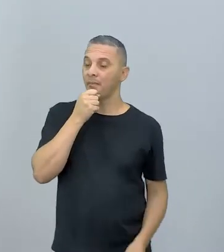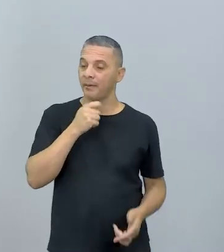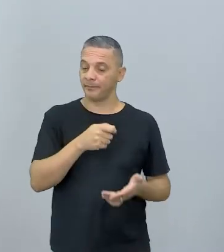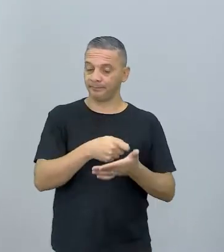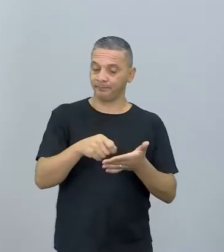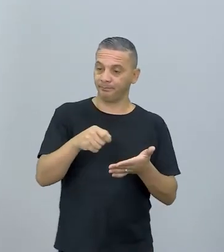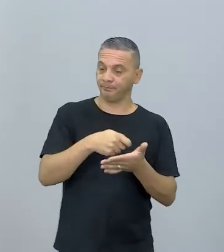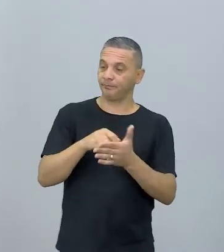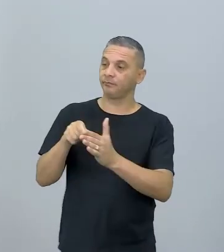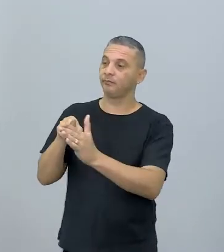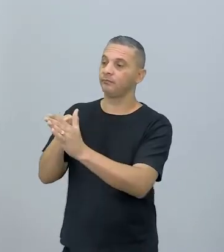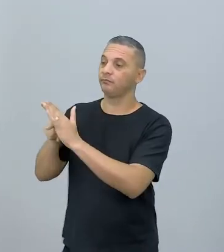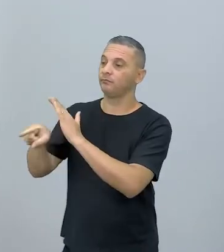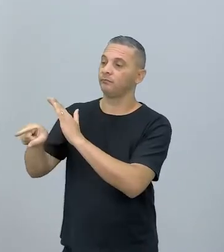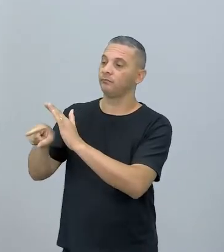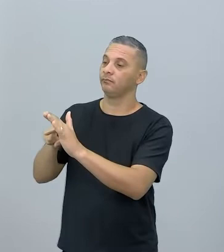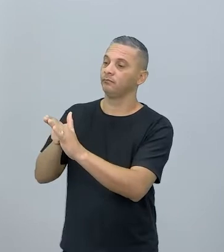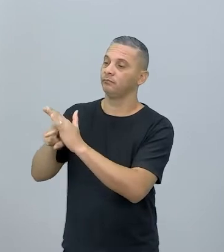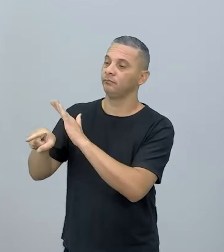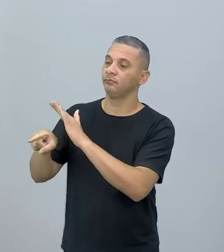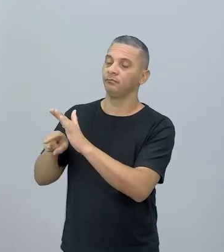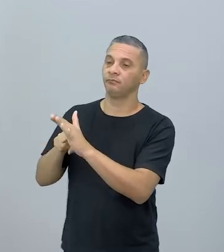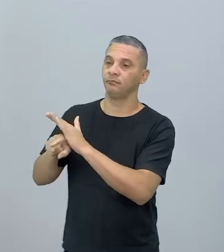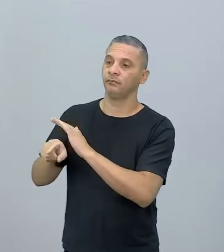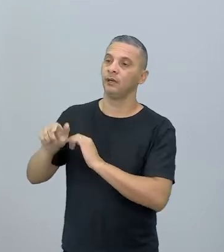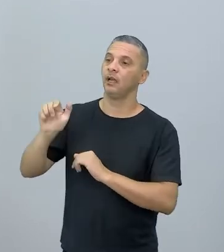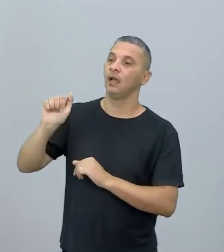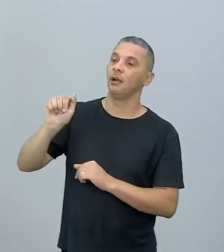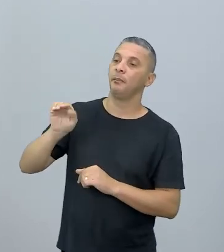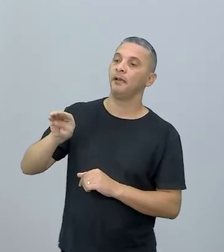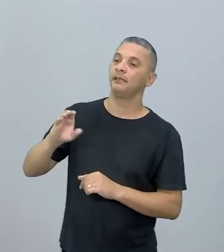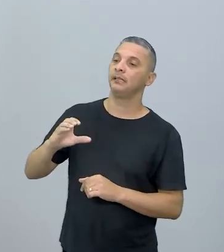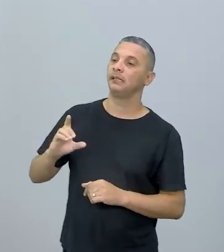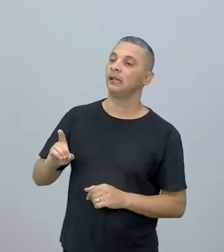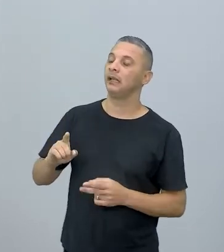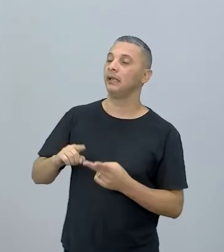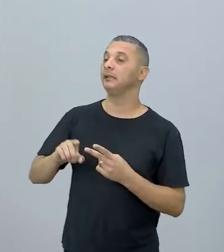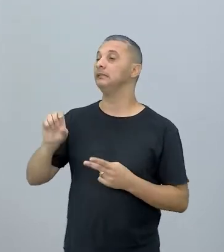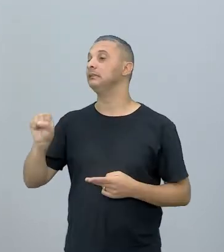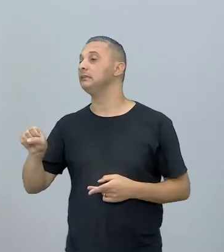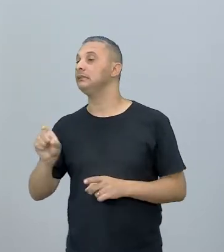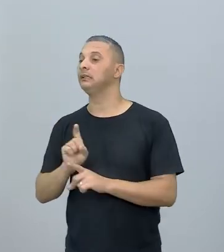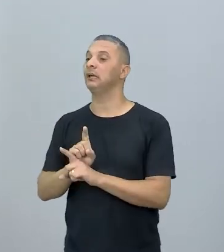e coloca lá as alternativas para serem respondidas. Sim, não,